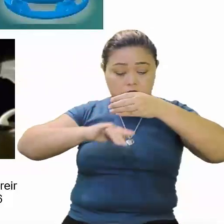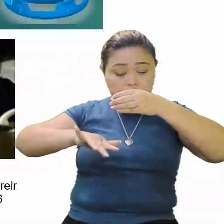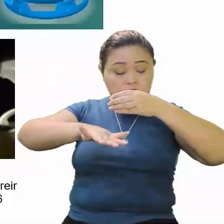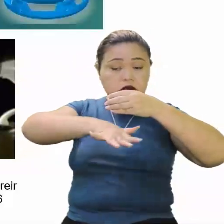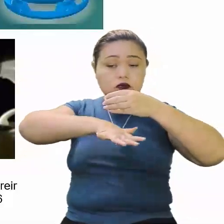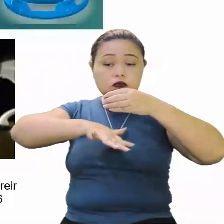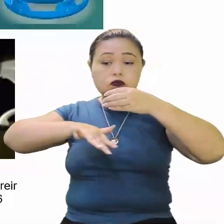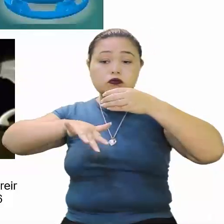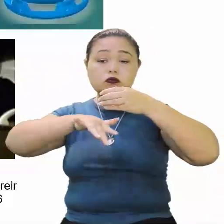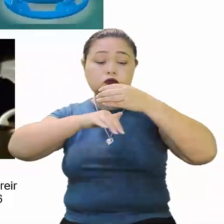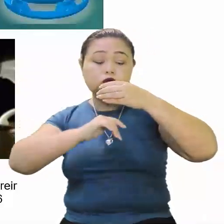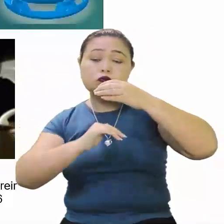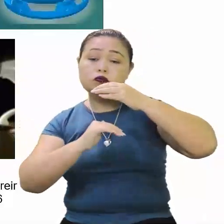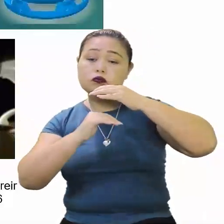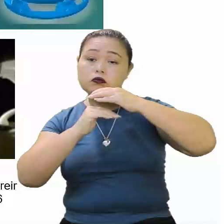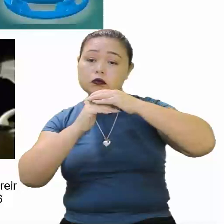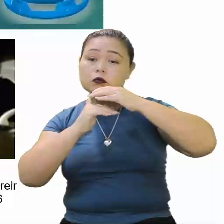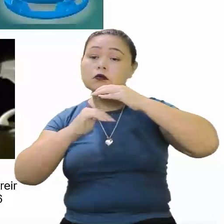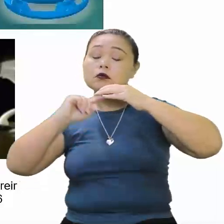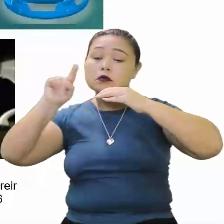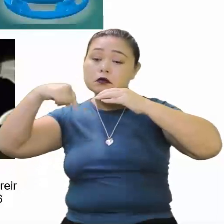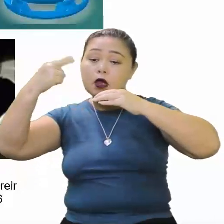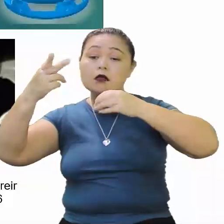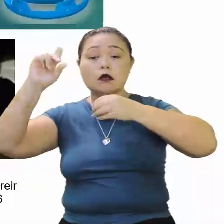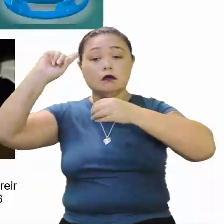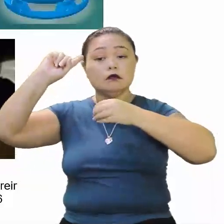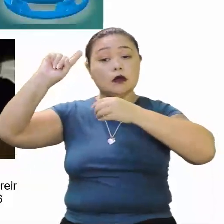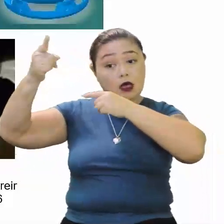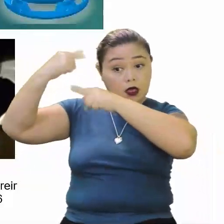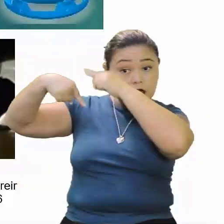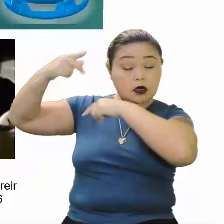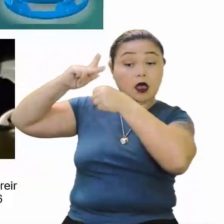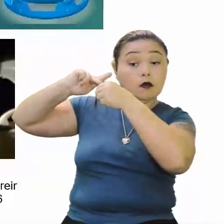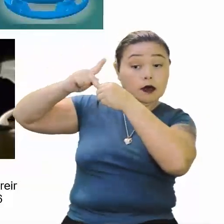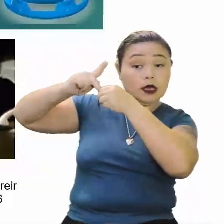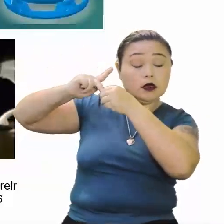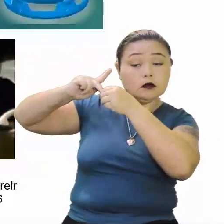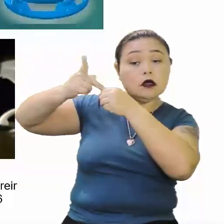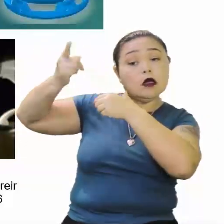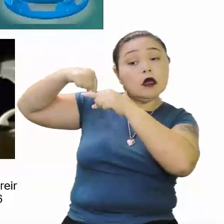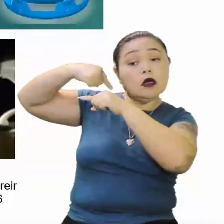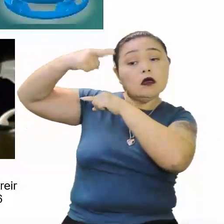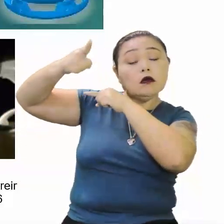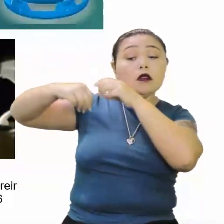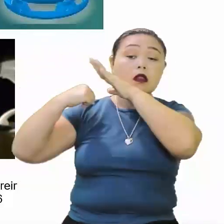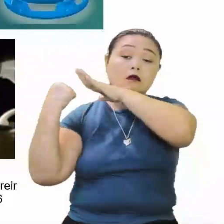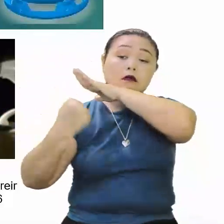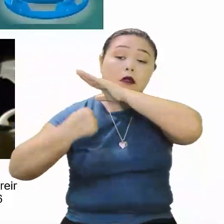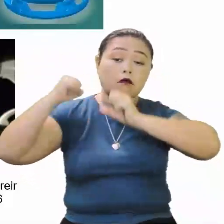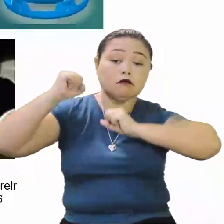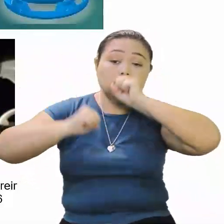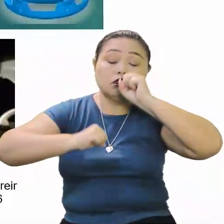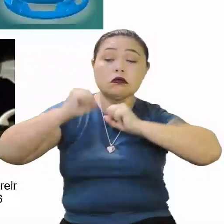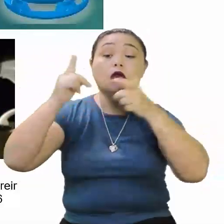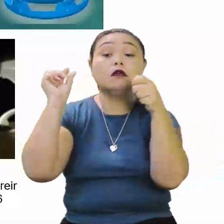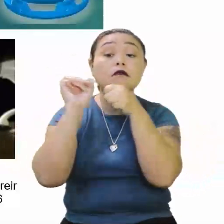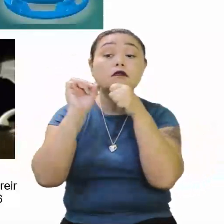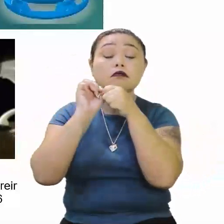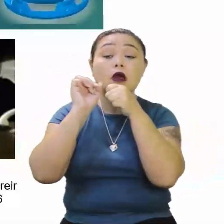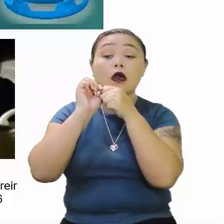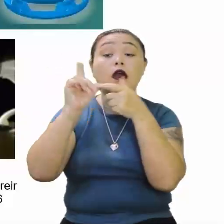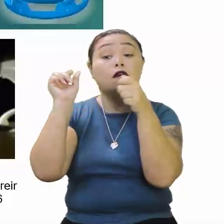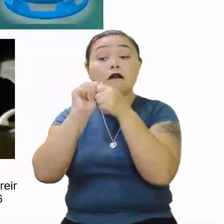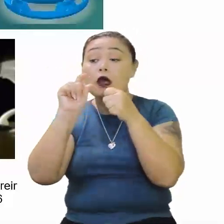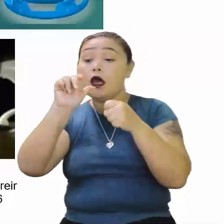quê? Porque ele é derivado do petróleo e na refinaria, o que eles fazem? Então, eles produzem o